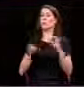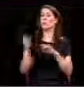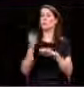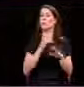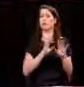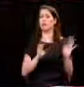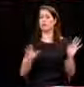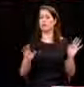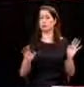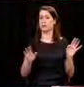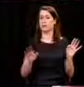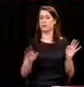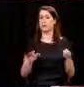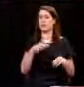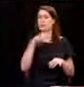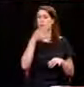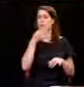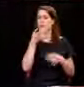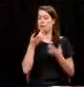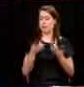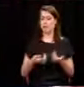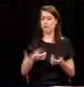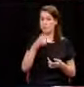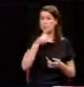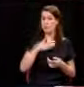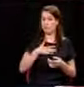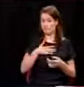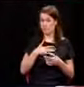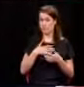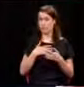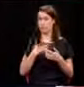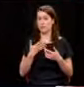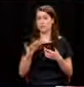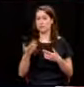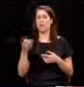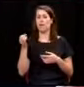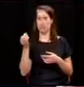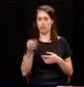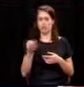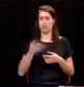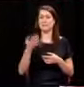do Benfica Fenerbahçe? Sim, senhor. Da próxima quinta-feira. Na próxima quinta-feira.